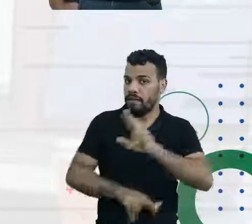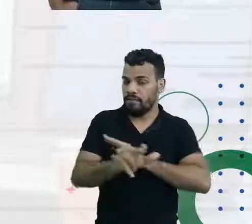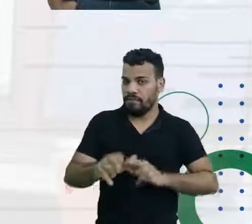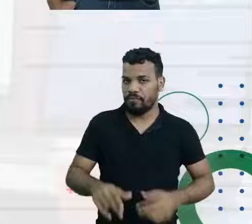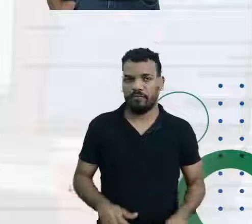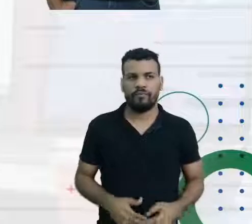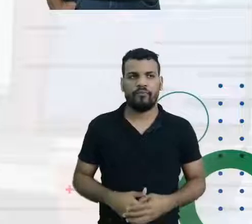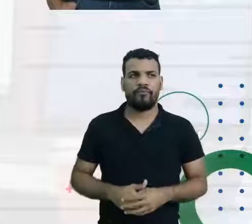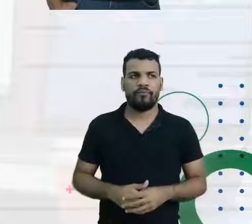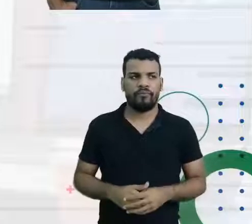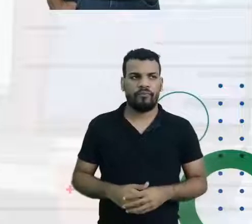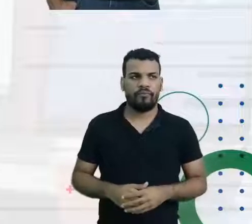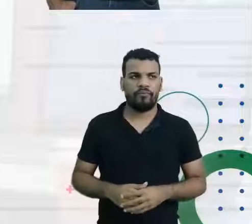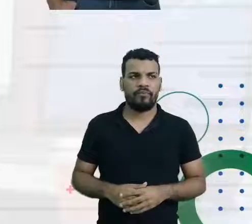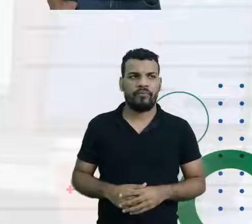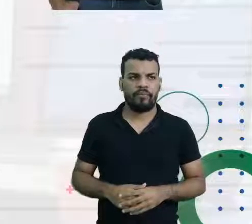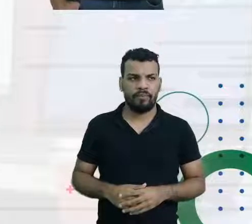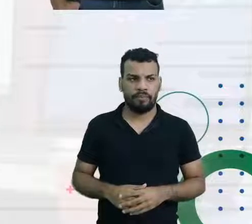diferente, né?